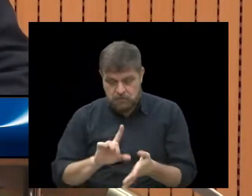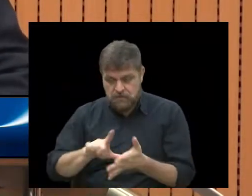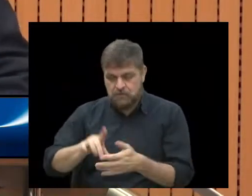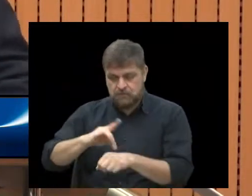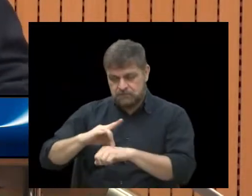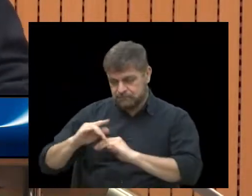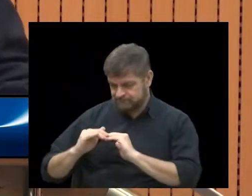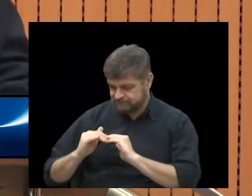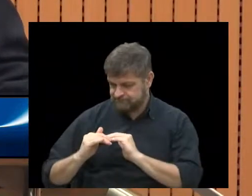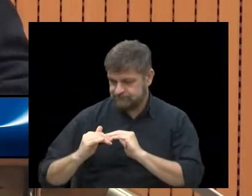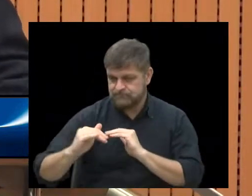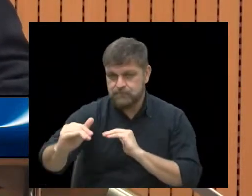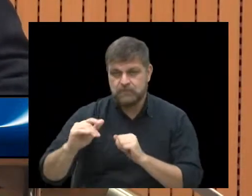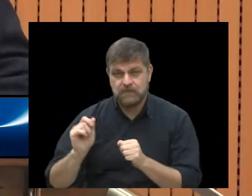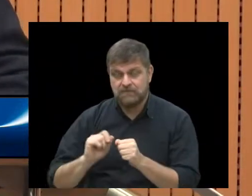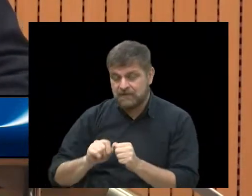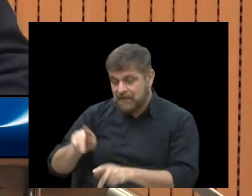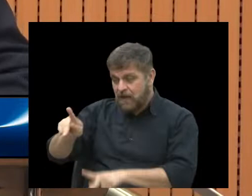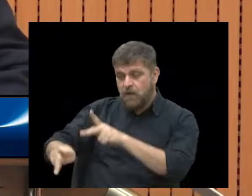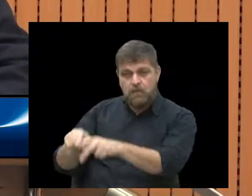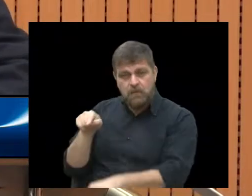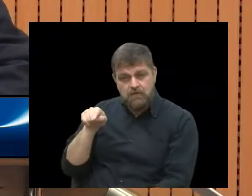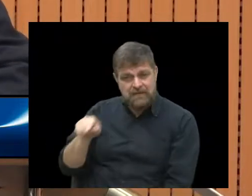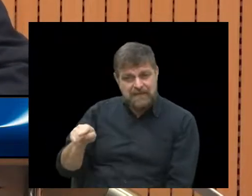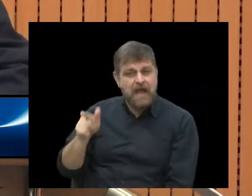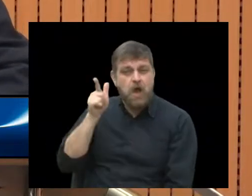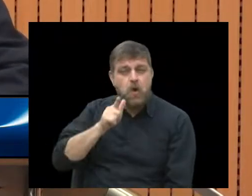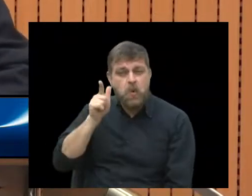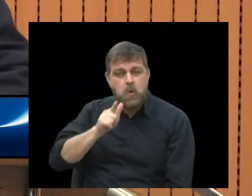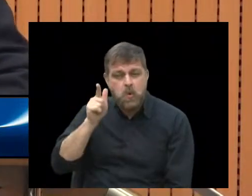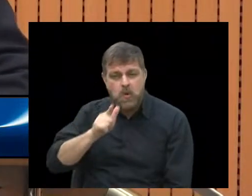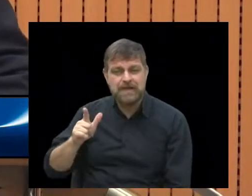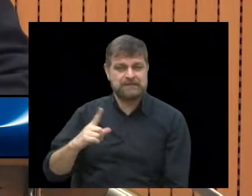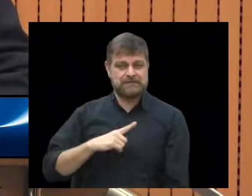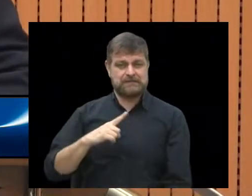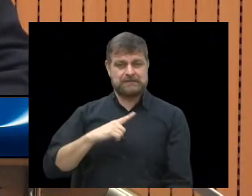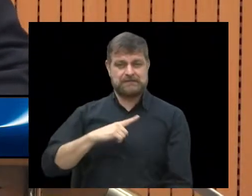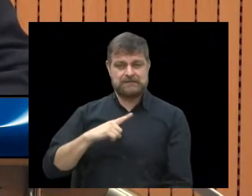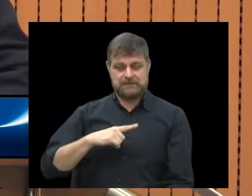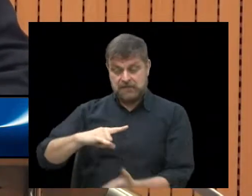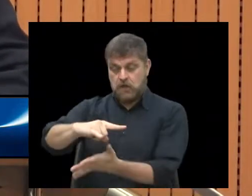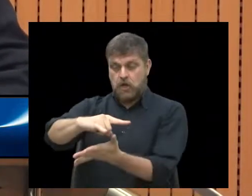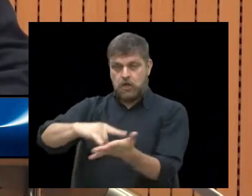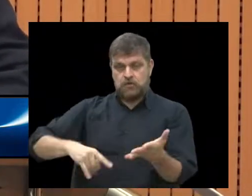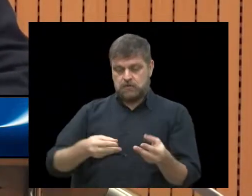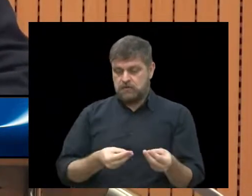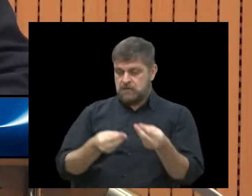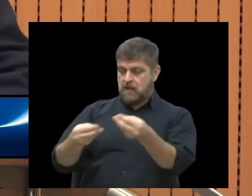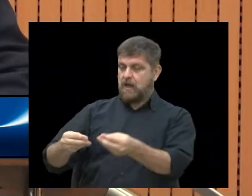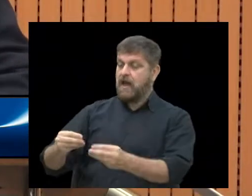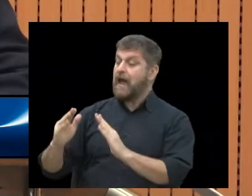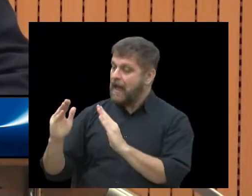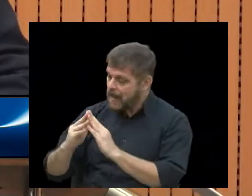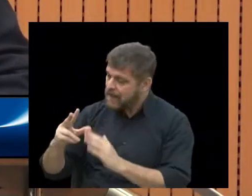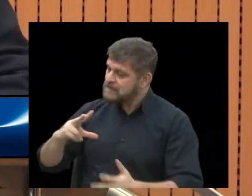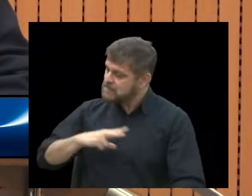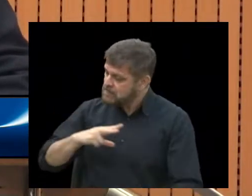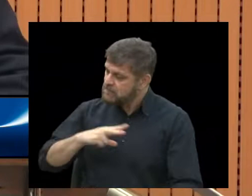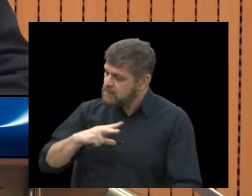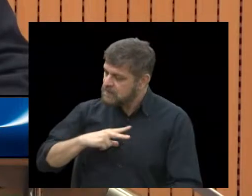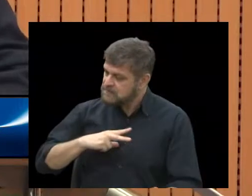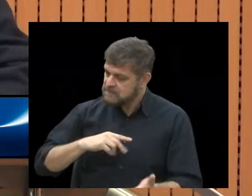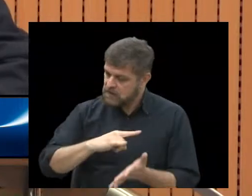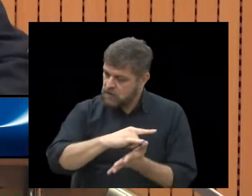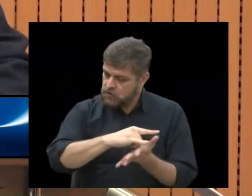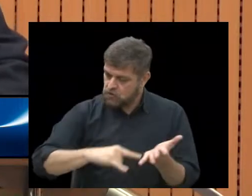pavimentação seja feita para que os moradores tenham, né, aquele documento da casa própria, a escritura